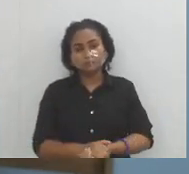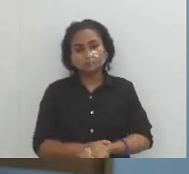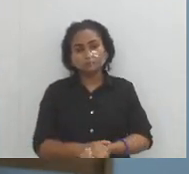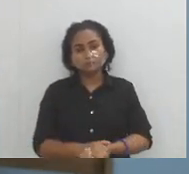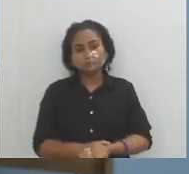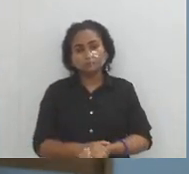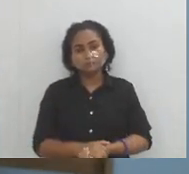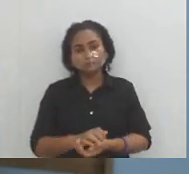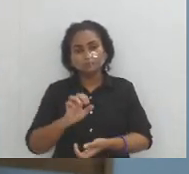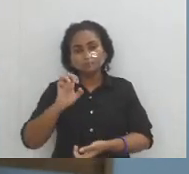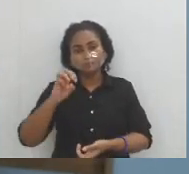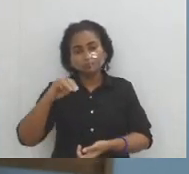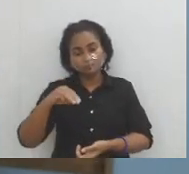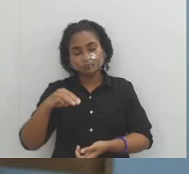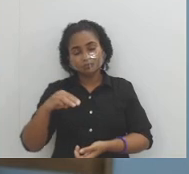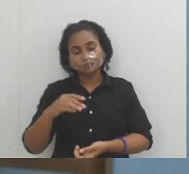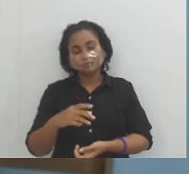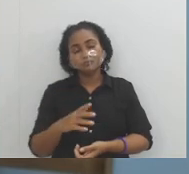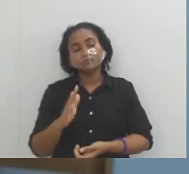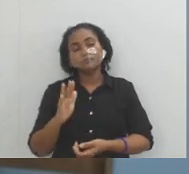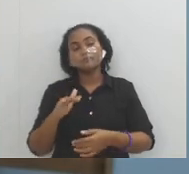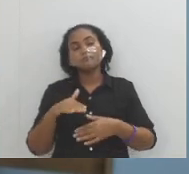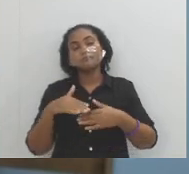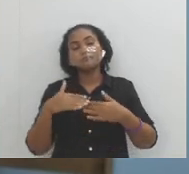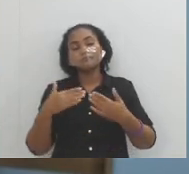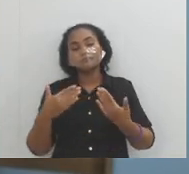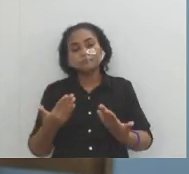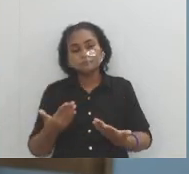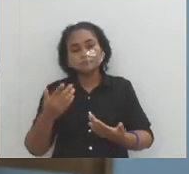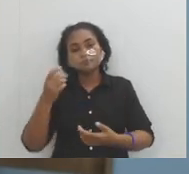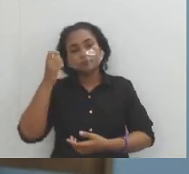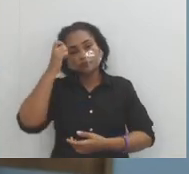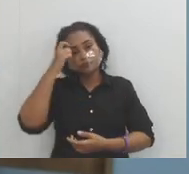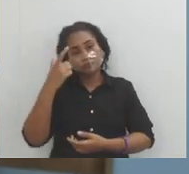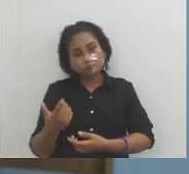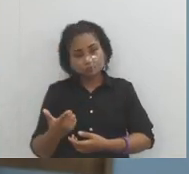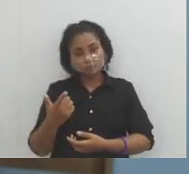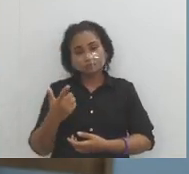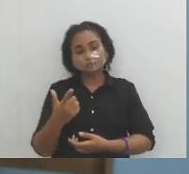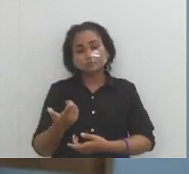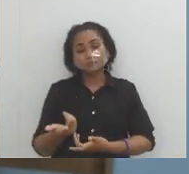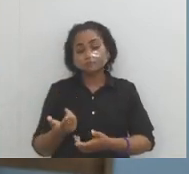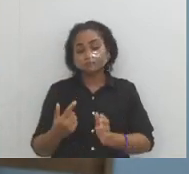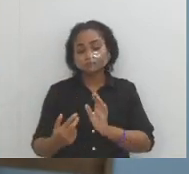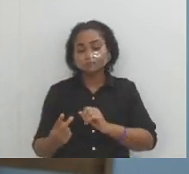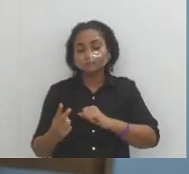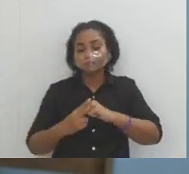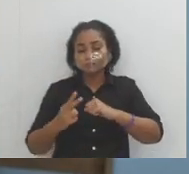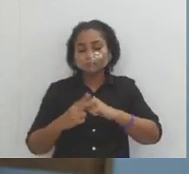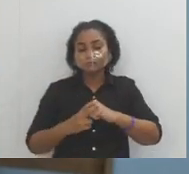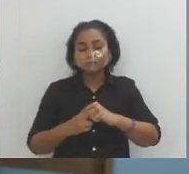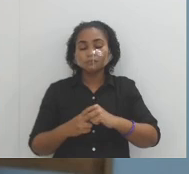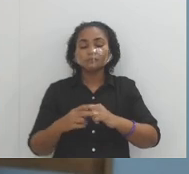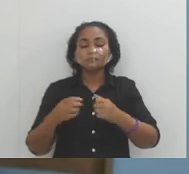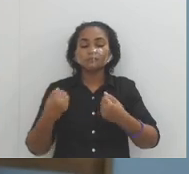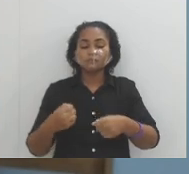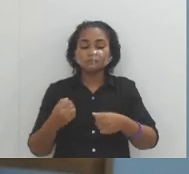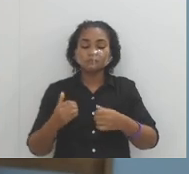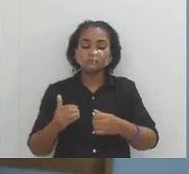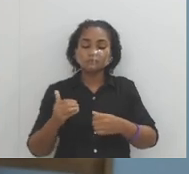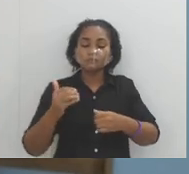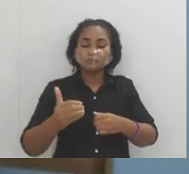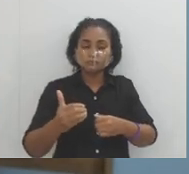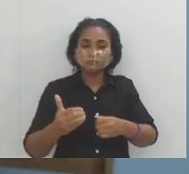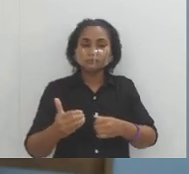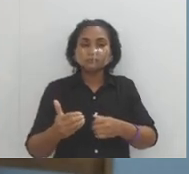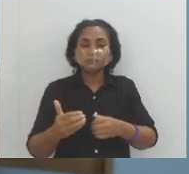tá certo? Então, essa ideia trazida pelo verbo, ela deve perpassar a preposição